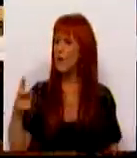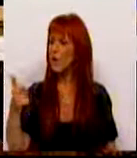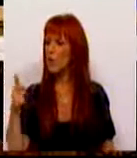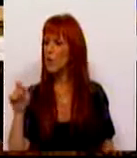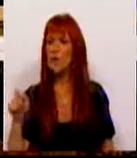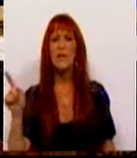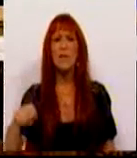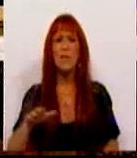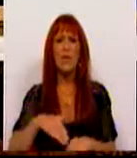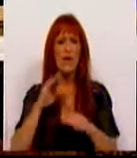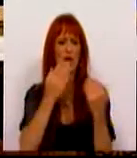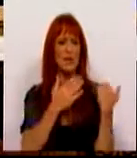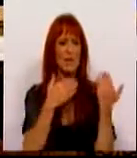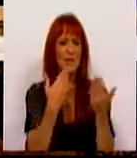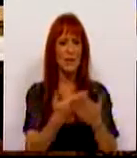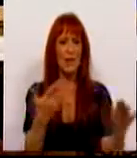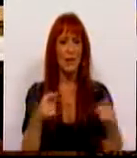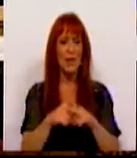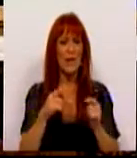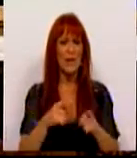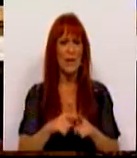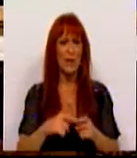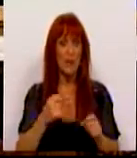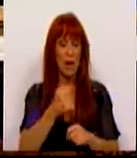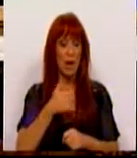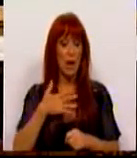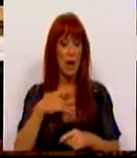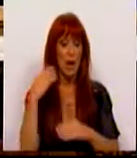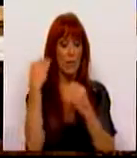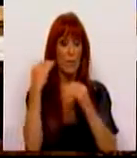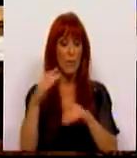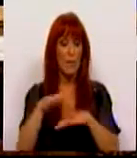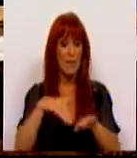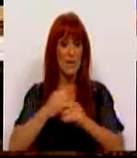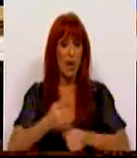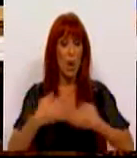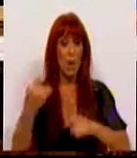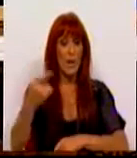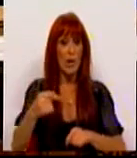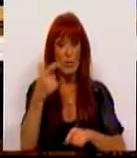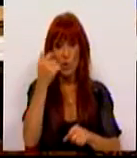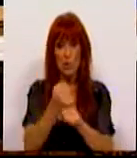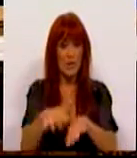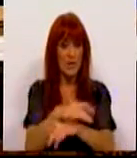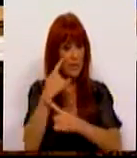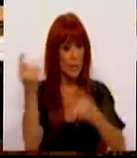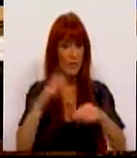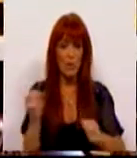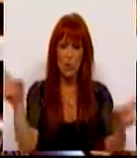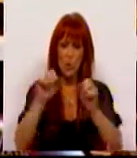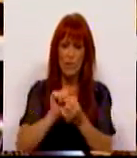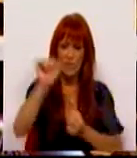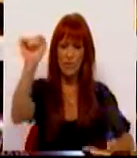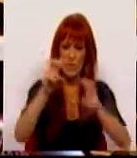Esquerda, que estabelecem a responsabilidade da entidade patronal pela formação obrigatória dos trabalhadores em funções públicas e pela renovação